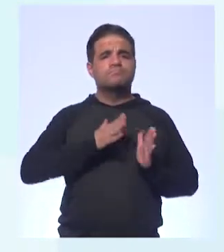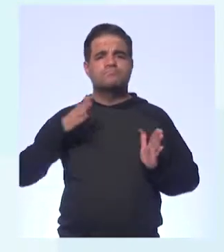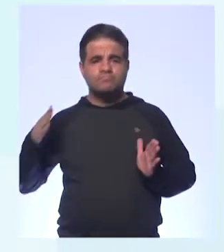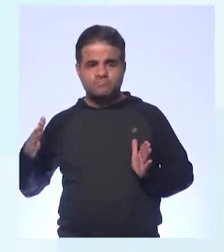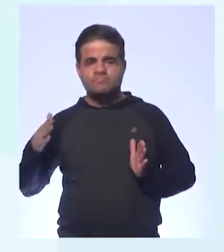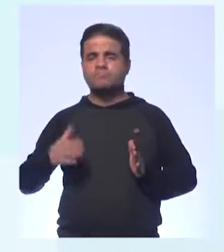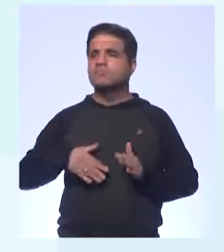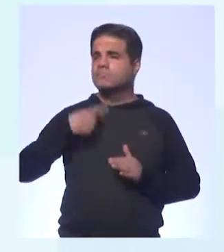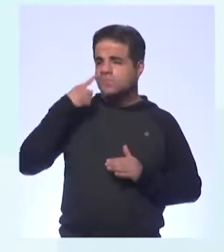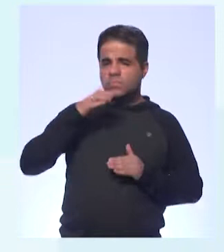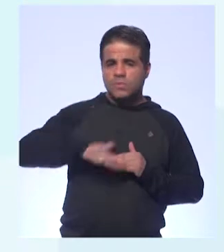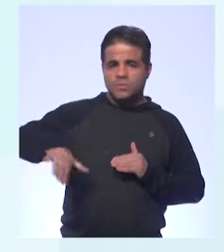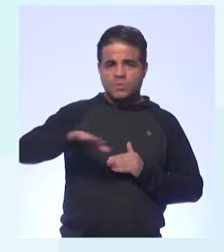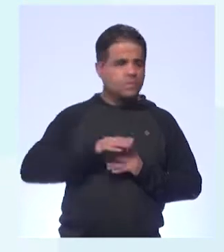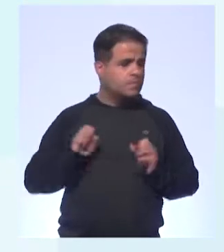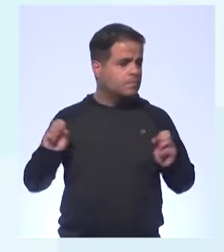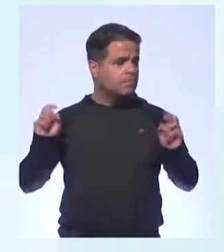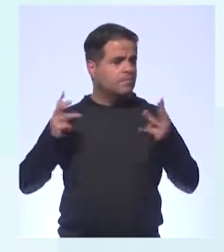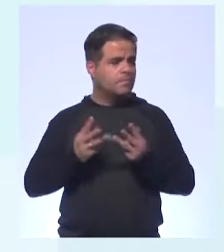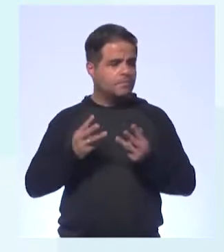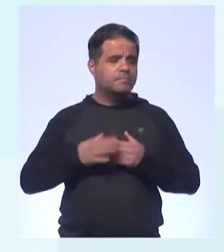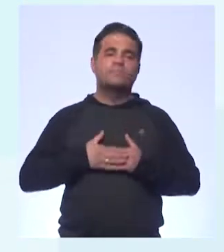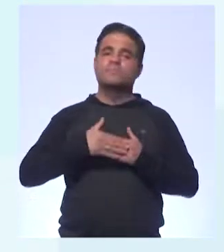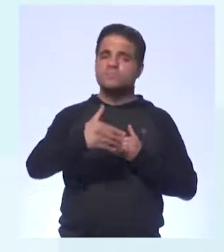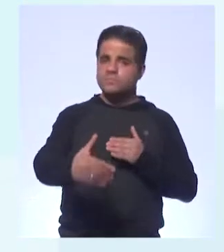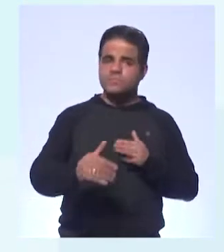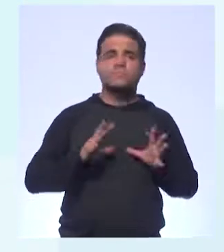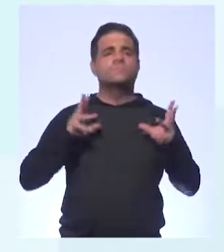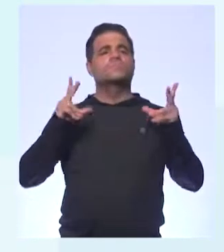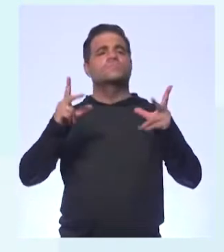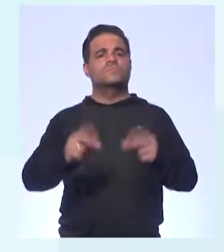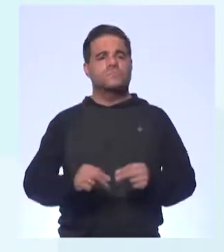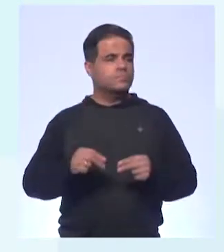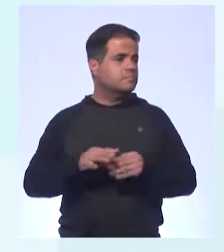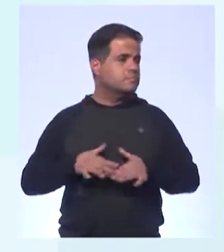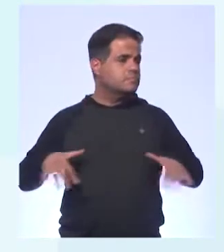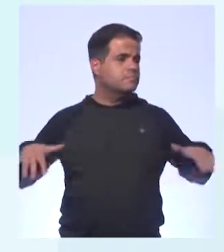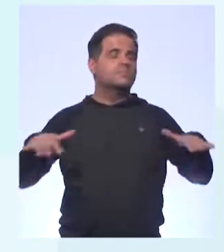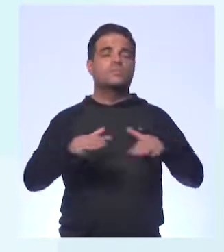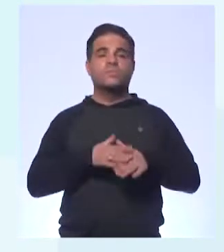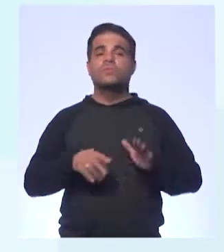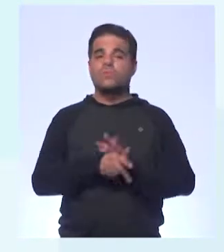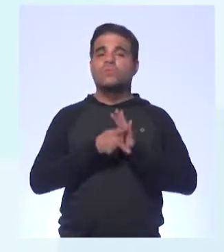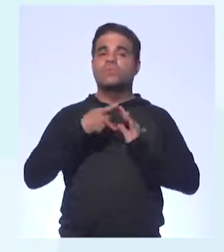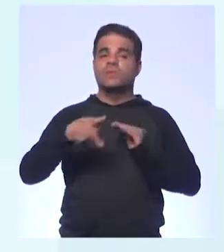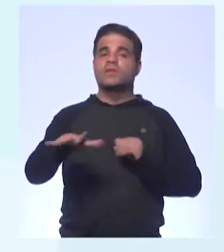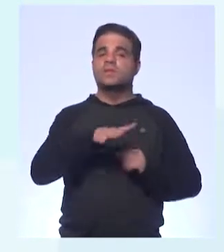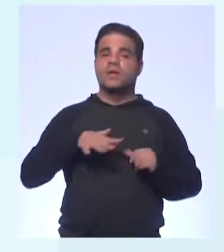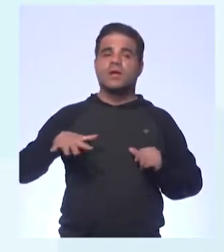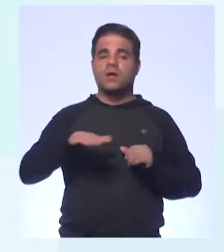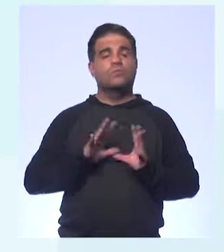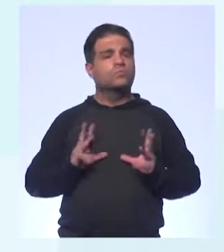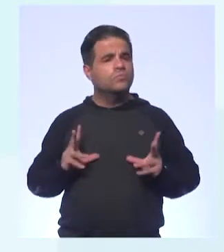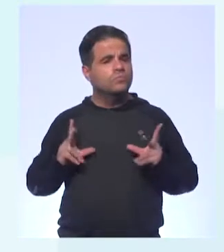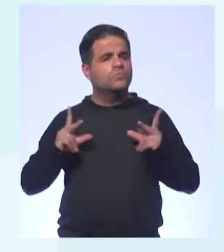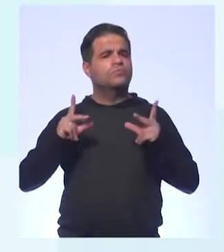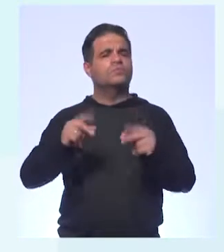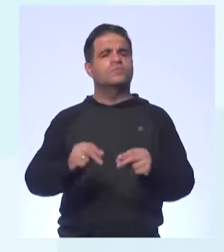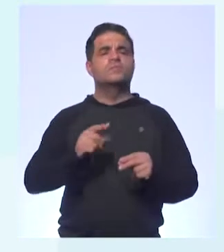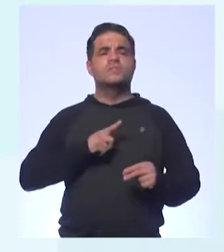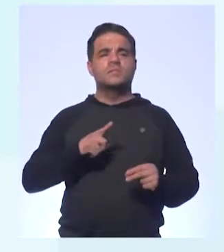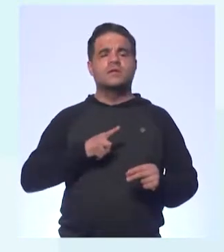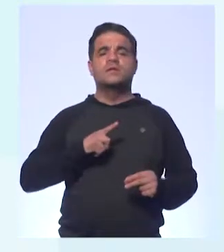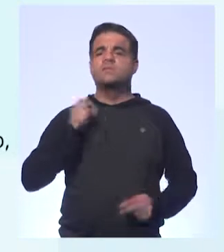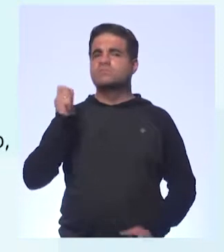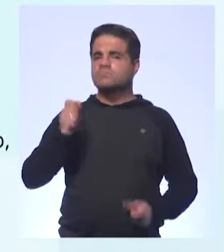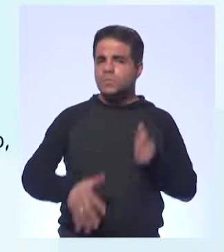as matérias, eu consigo medir o volume de todas as matérias. Então, as propriedades gerais, todas elas têm. E como a